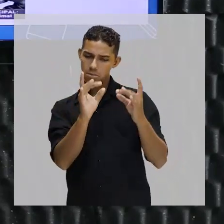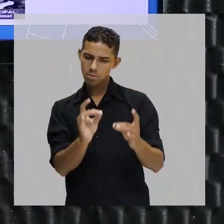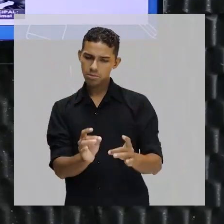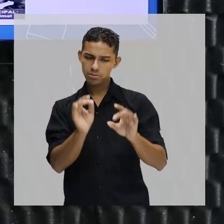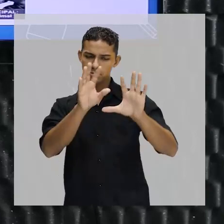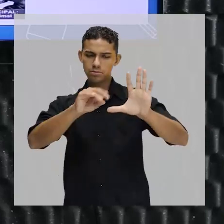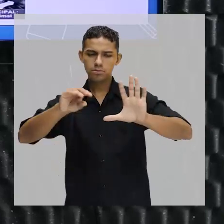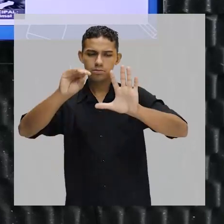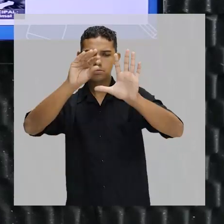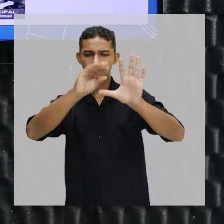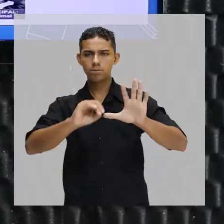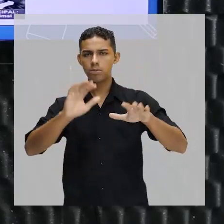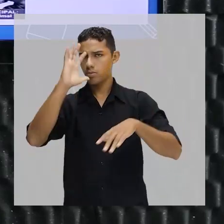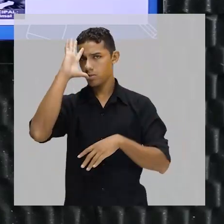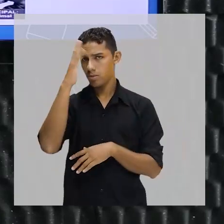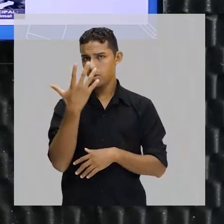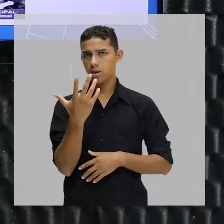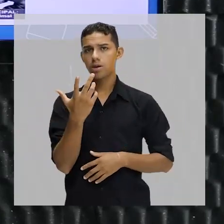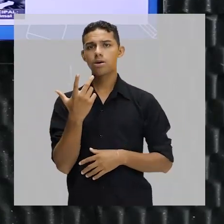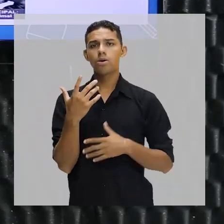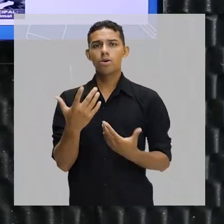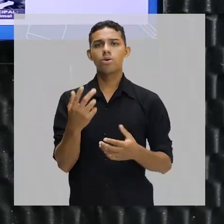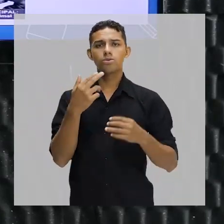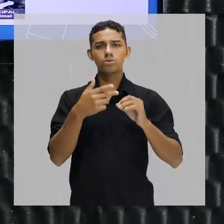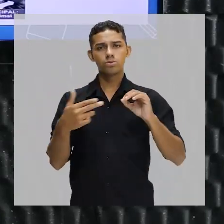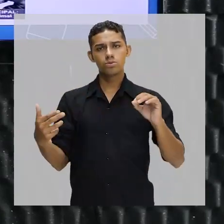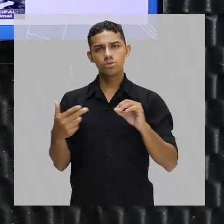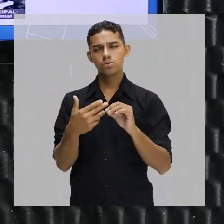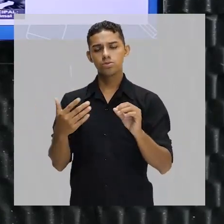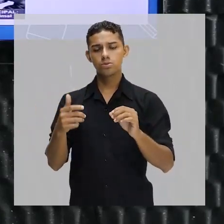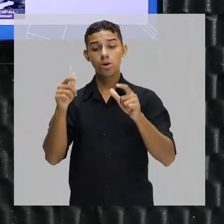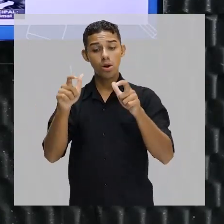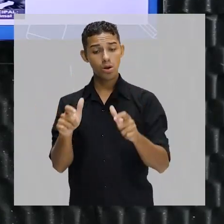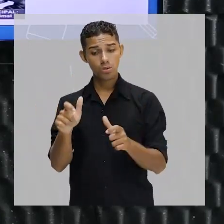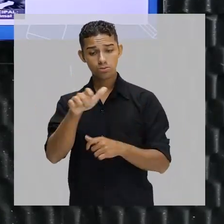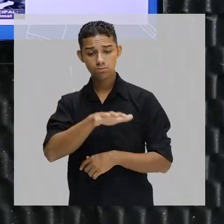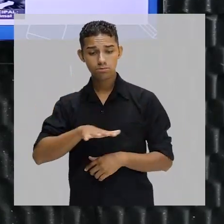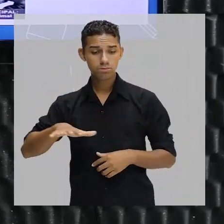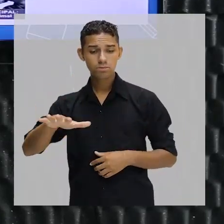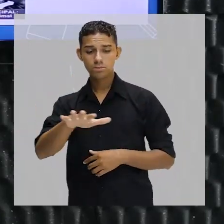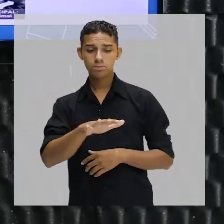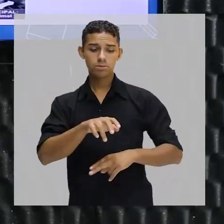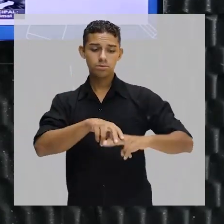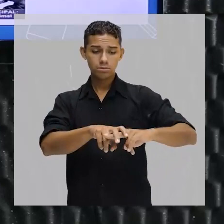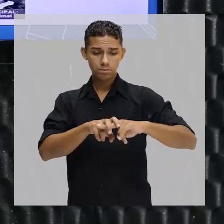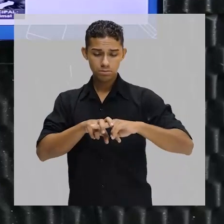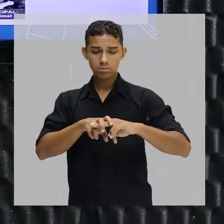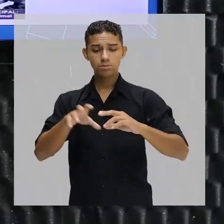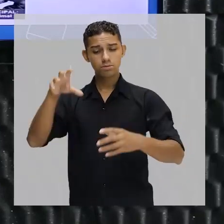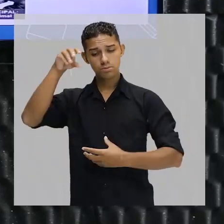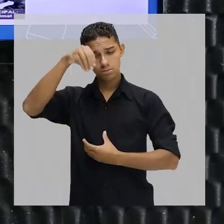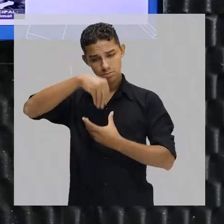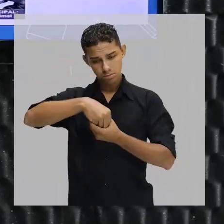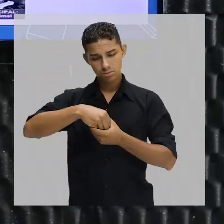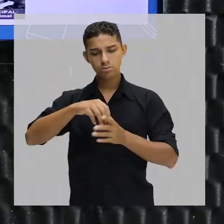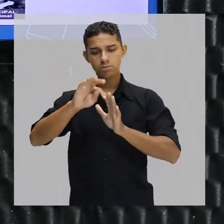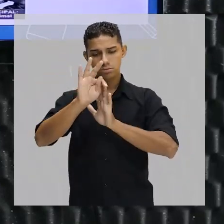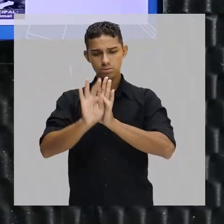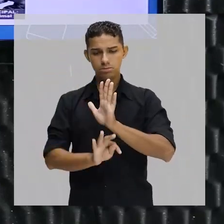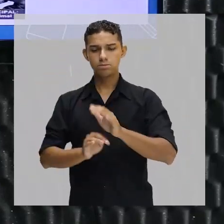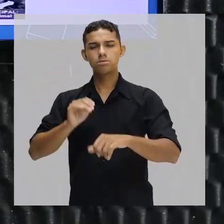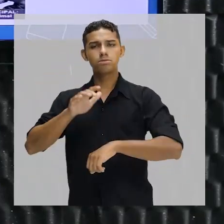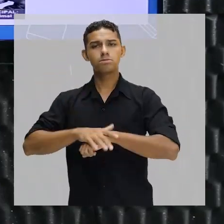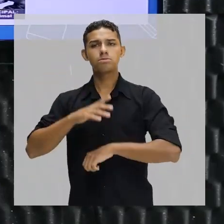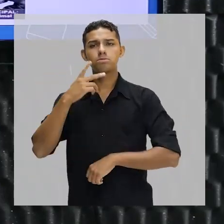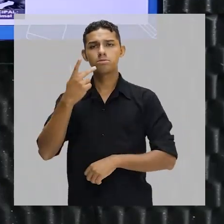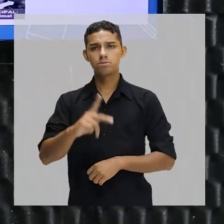situação, determinada pessoa, objeto, determinado ambiente. Por isso que dentro de um mesmo texto, eu posso ter mais de